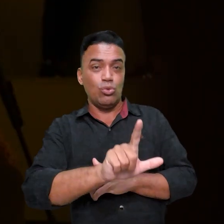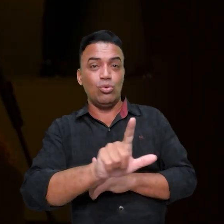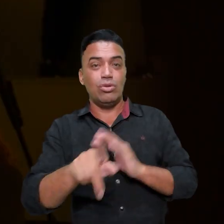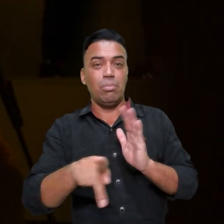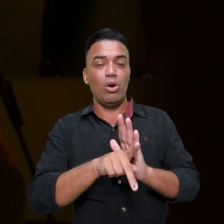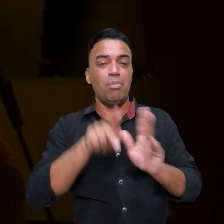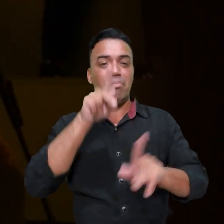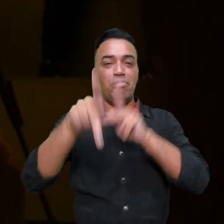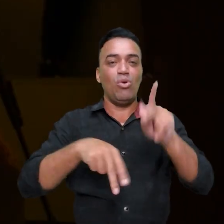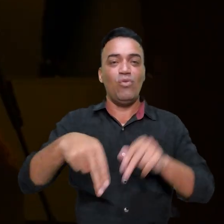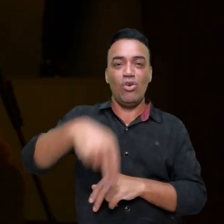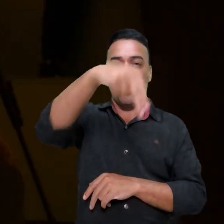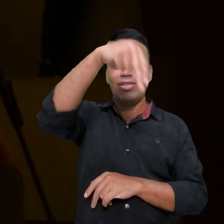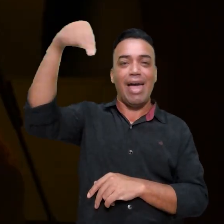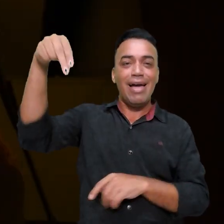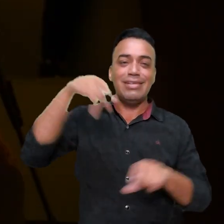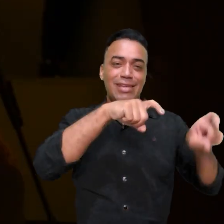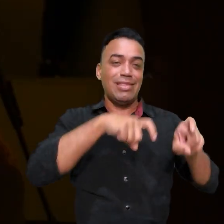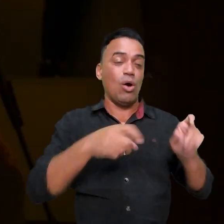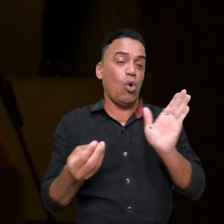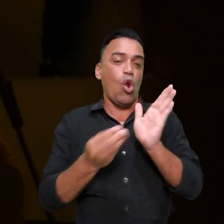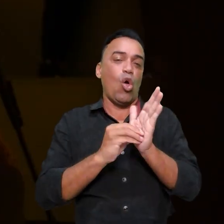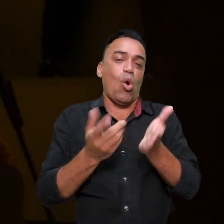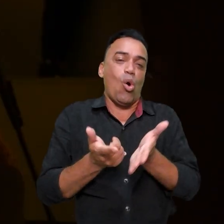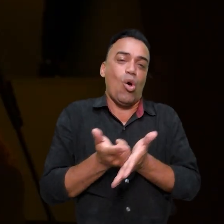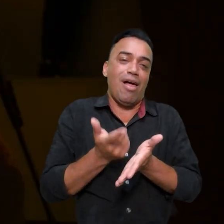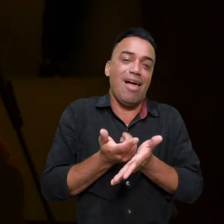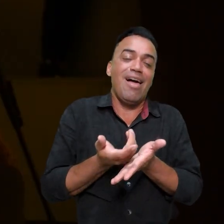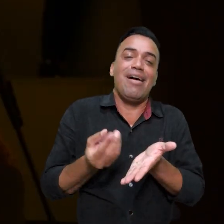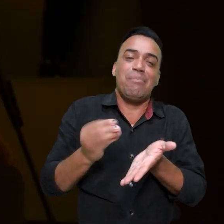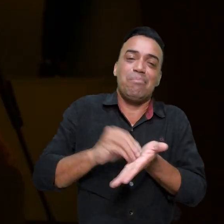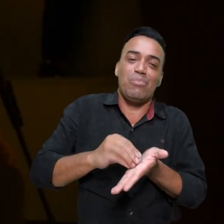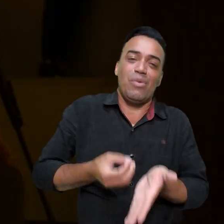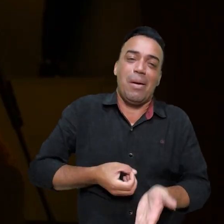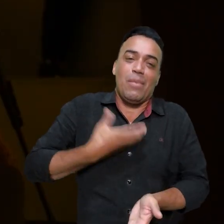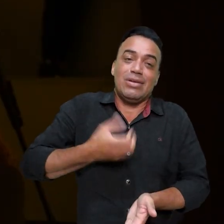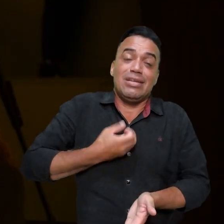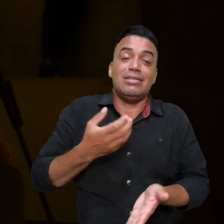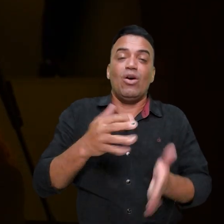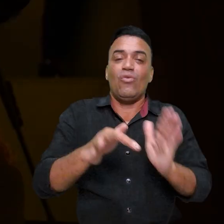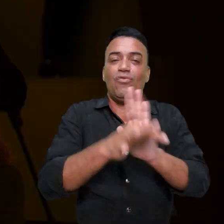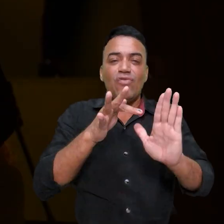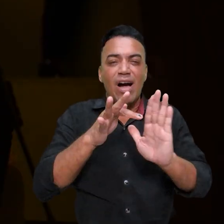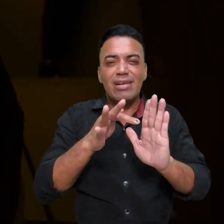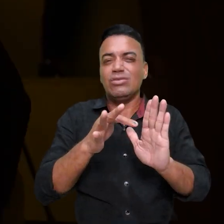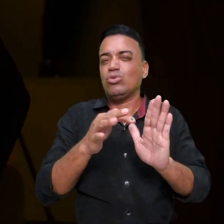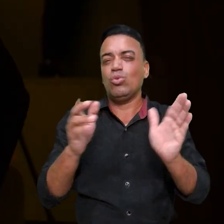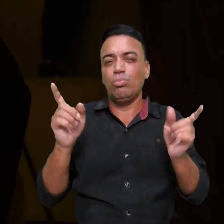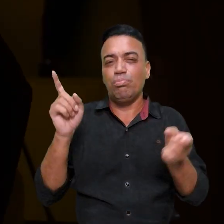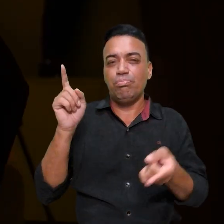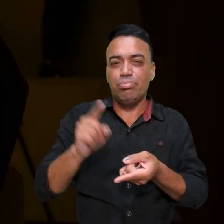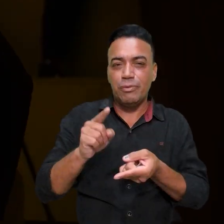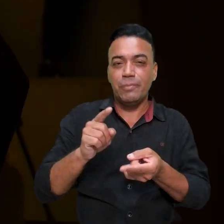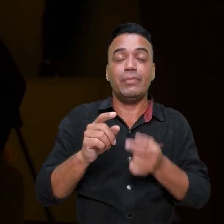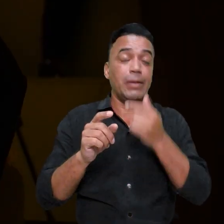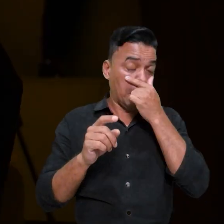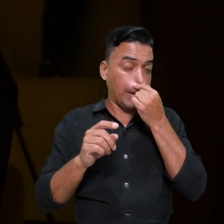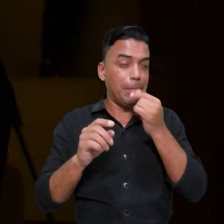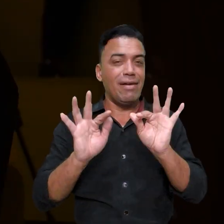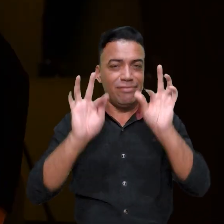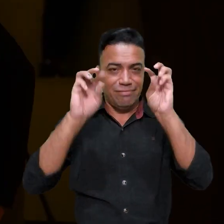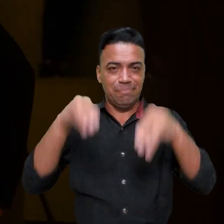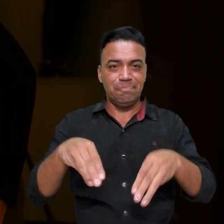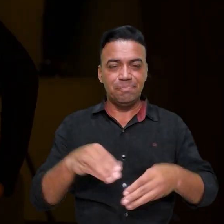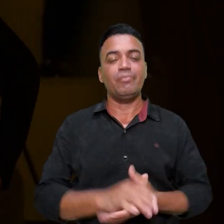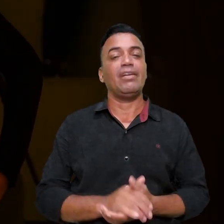poesias do nosso povo do Nordeste e do Sertão. Mas eu acho arretado esse verso dele, que é um verso curto, é uma cestilha, para eu encerrar, que ele